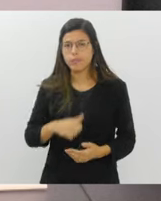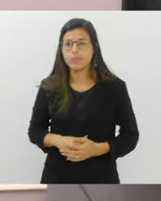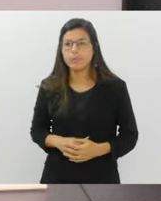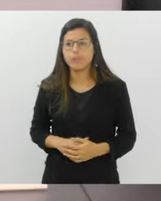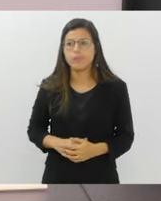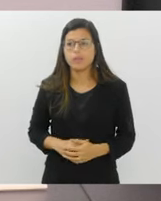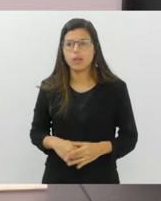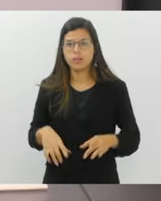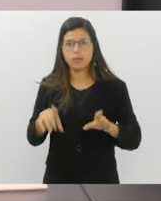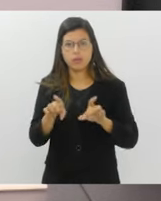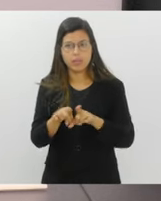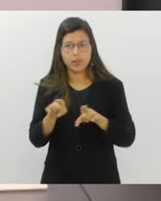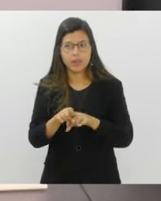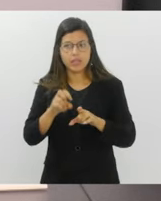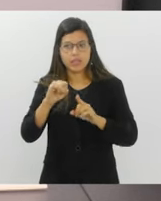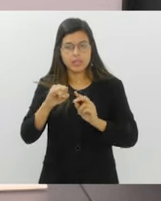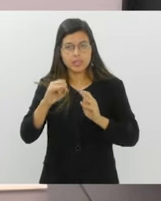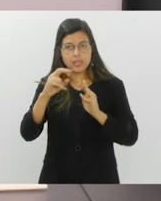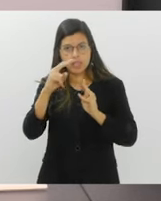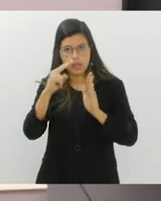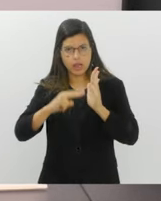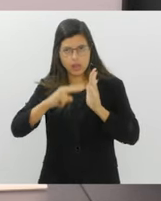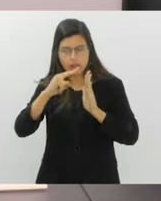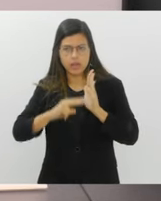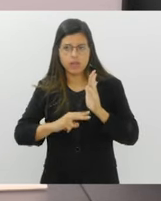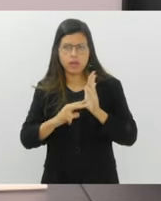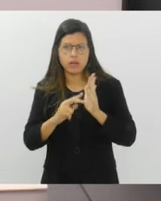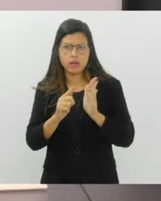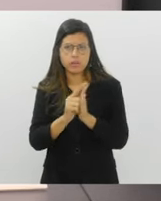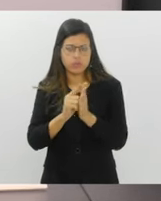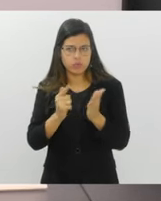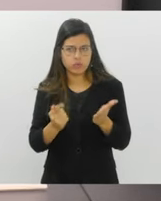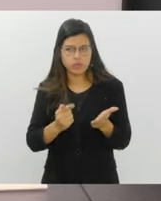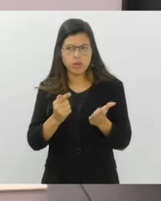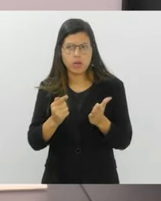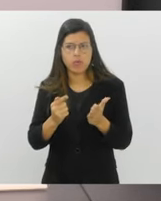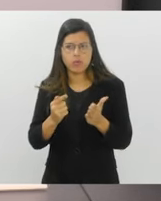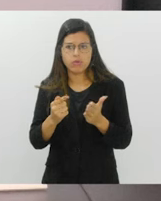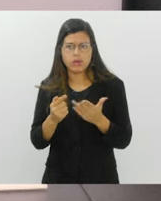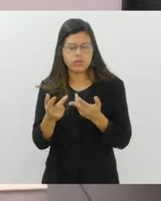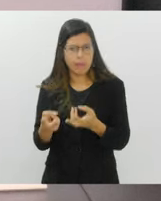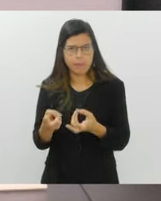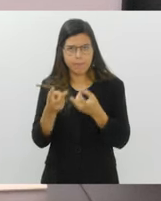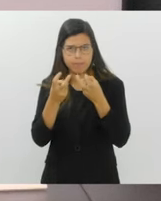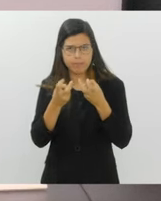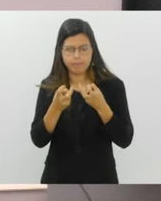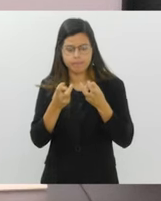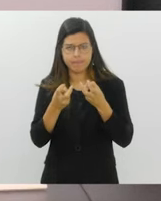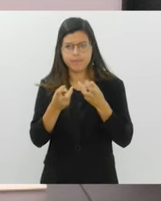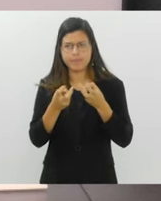ler a matéria, a gente vai verificar que